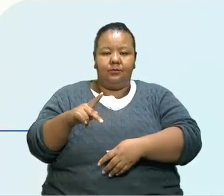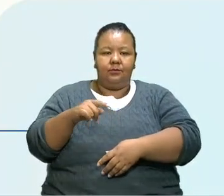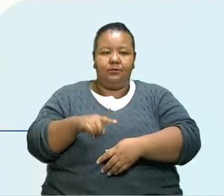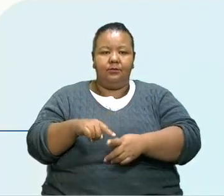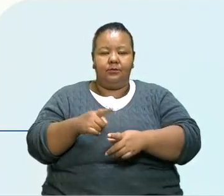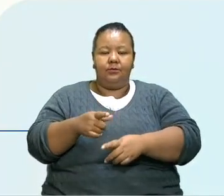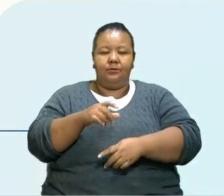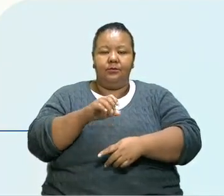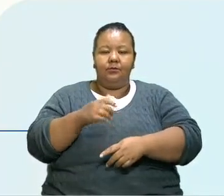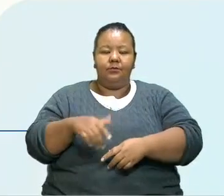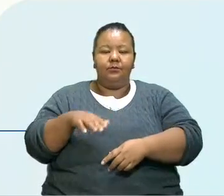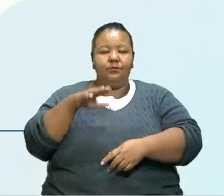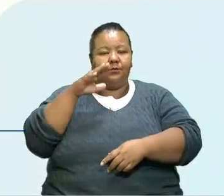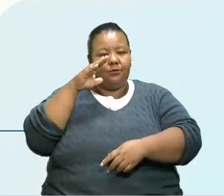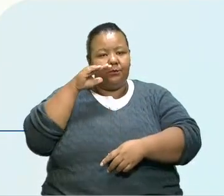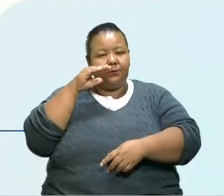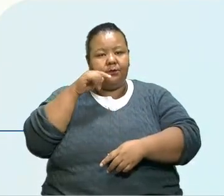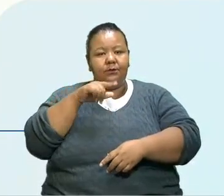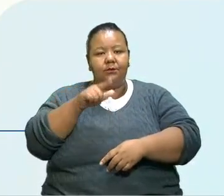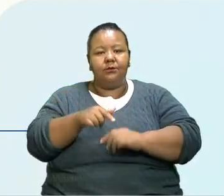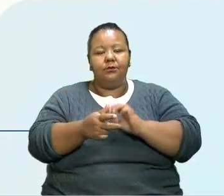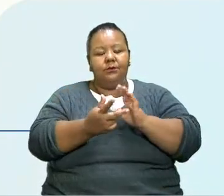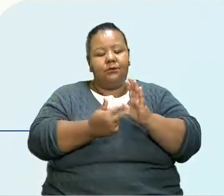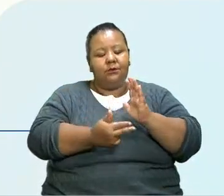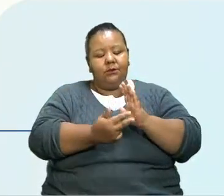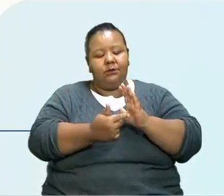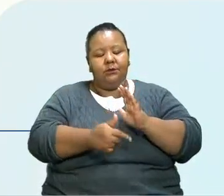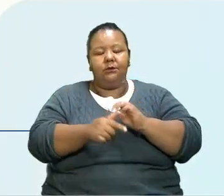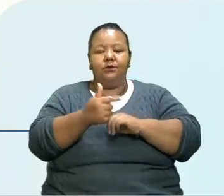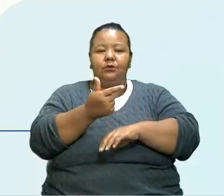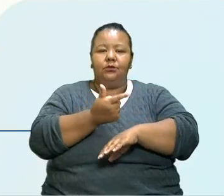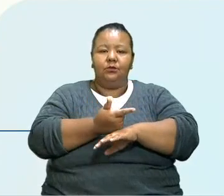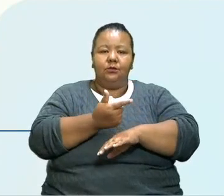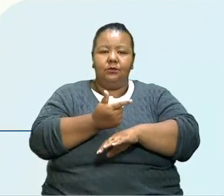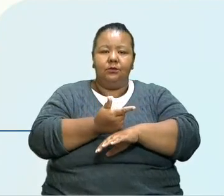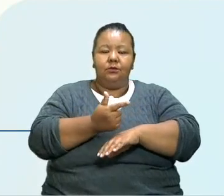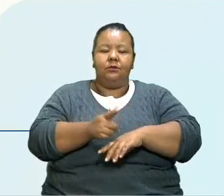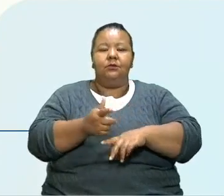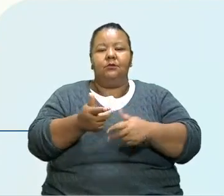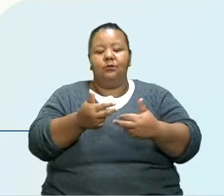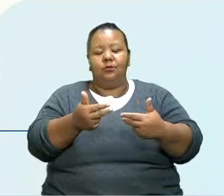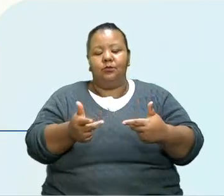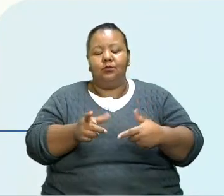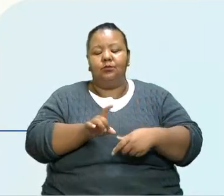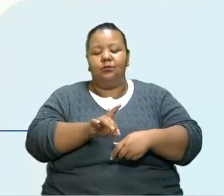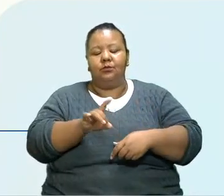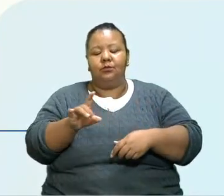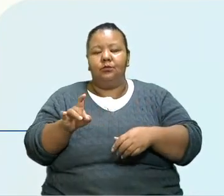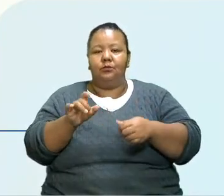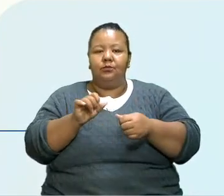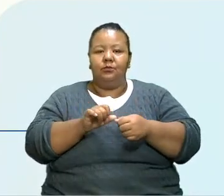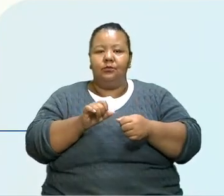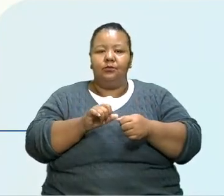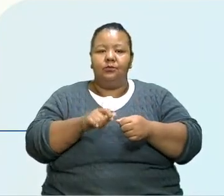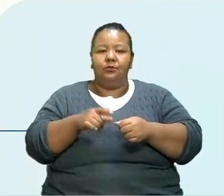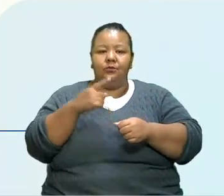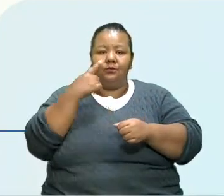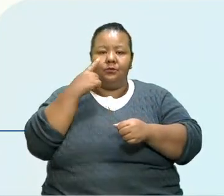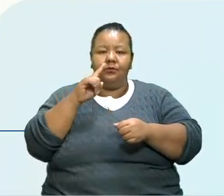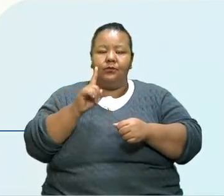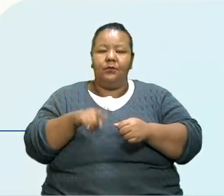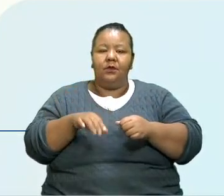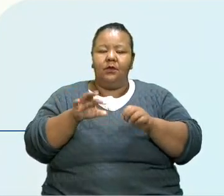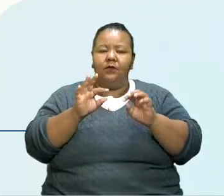nível operacional, eu já estou falando do desenho de cargos, das tarefas, das atividades que cada um vai realizar. Eu vou detalhar